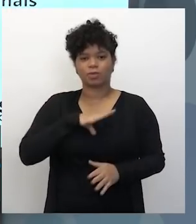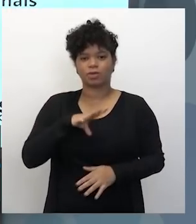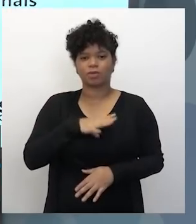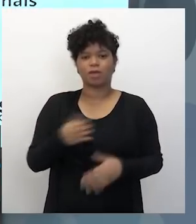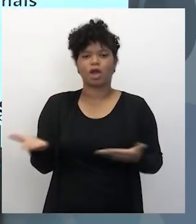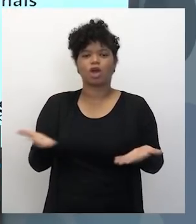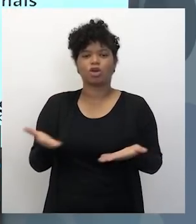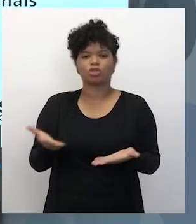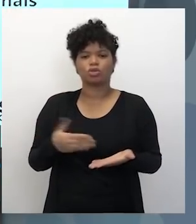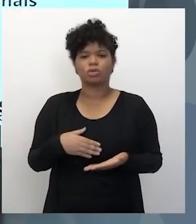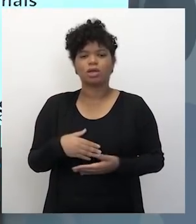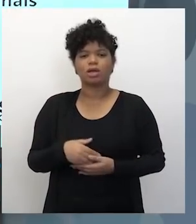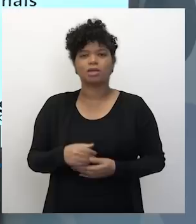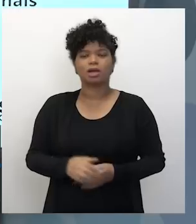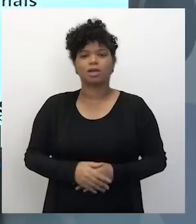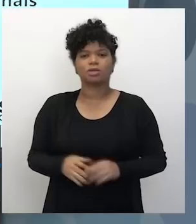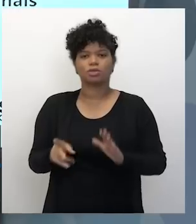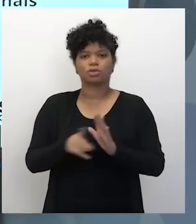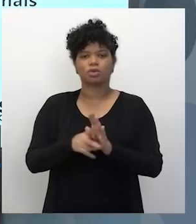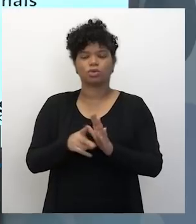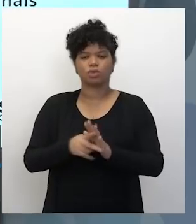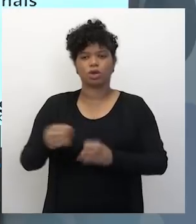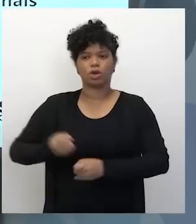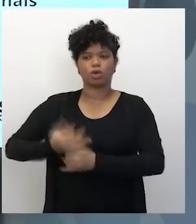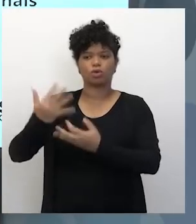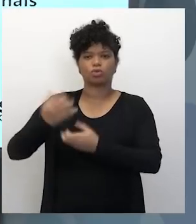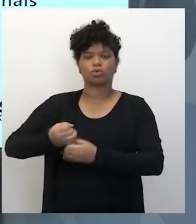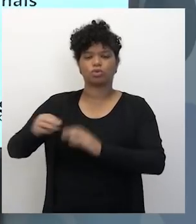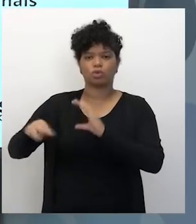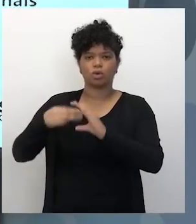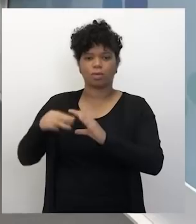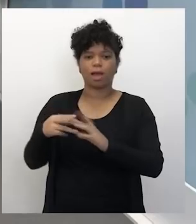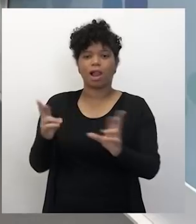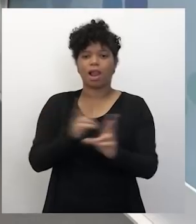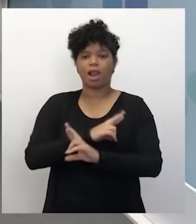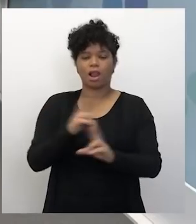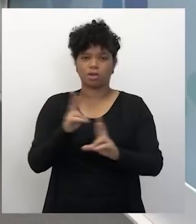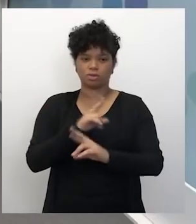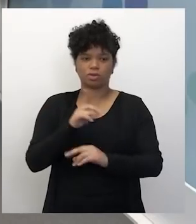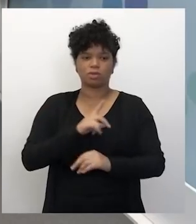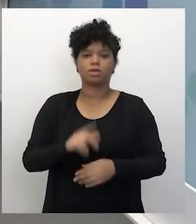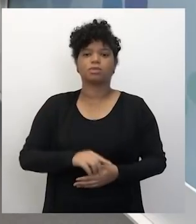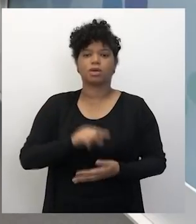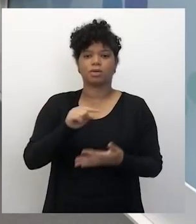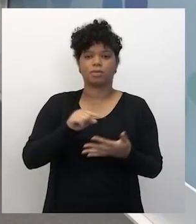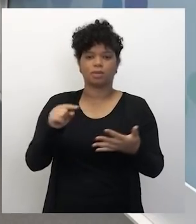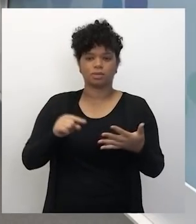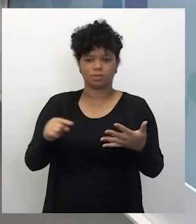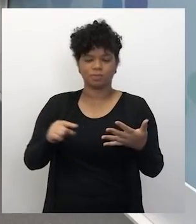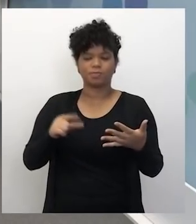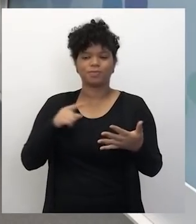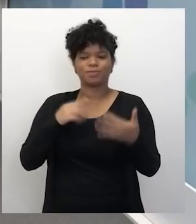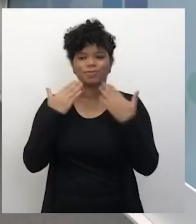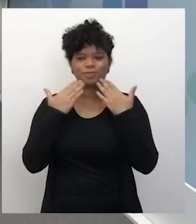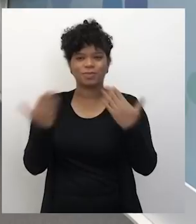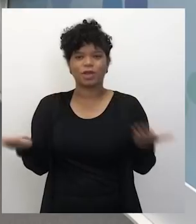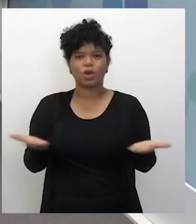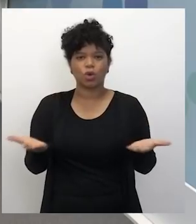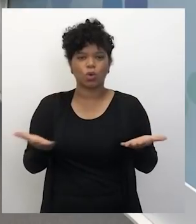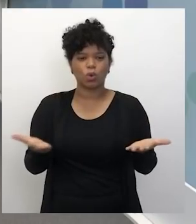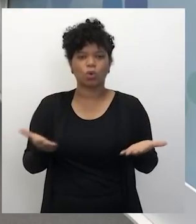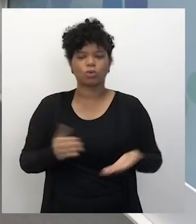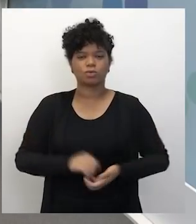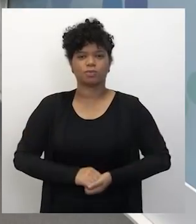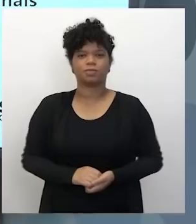vão ver que história, língua portuguesa tem algumas relações, né, Tem Pro? sim. Tem muita relação, né? Nós vamos mostrar hoje. Vamos mostrar